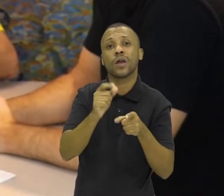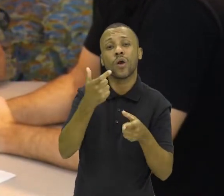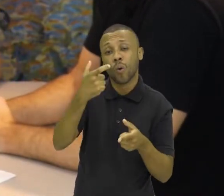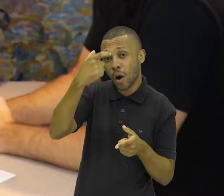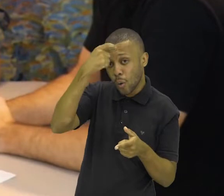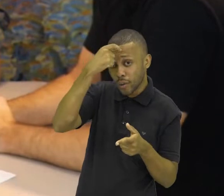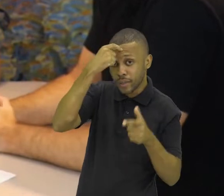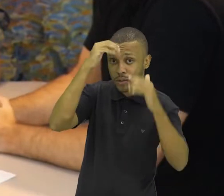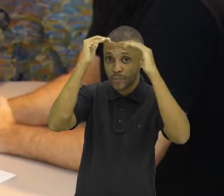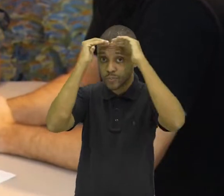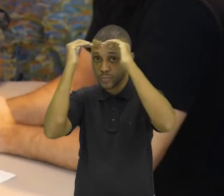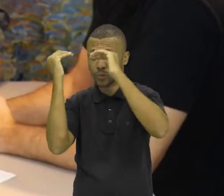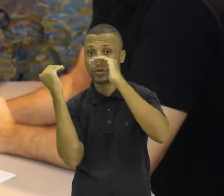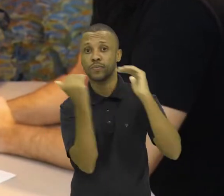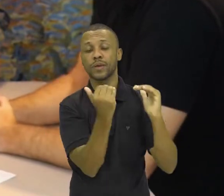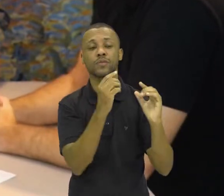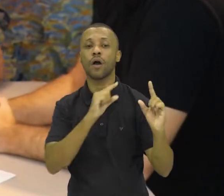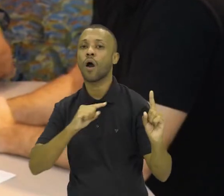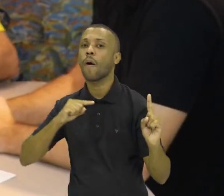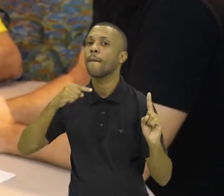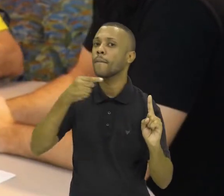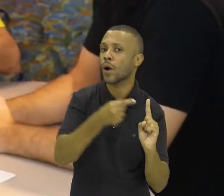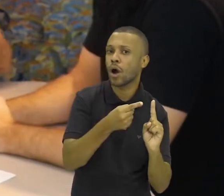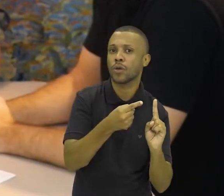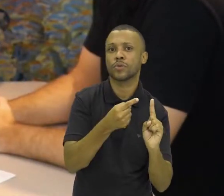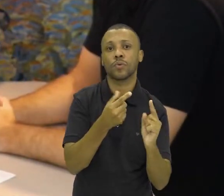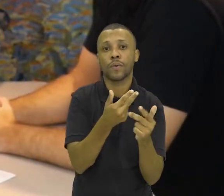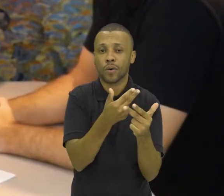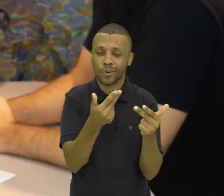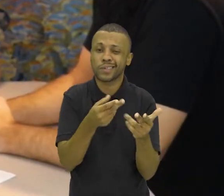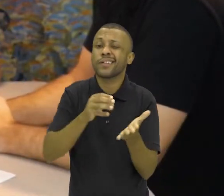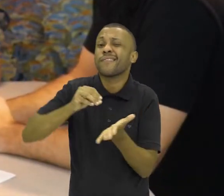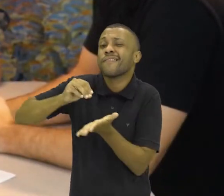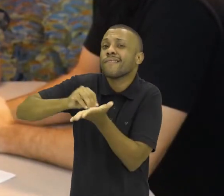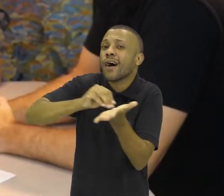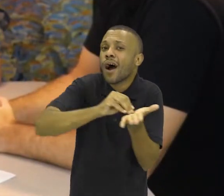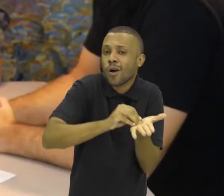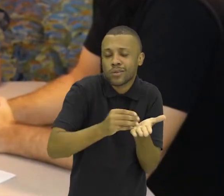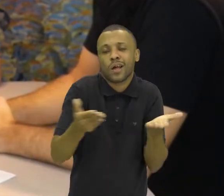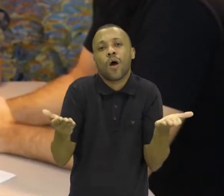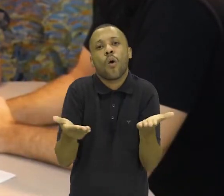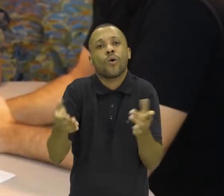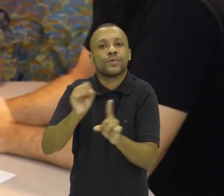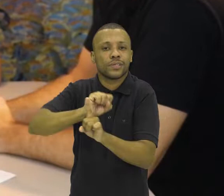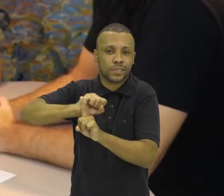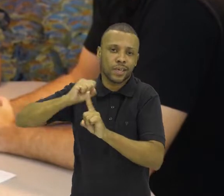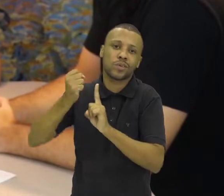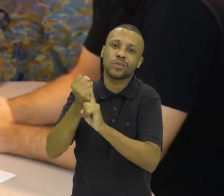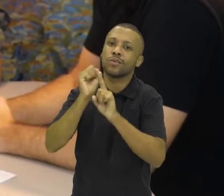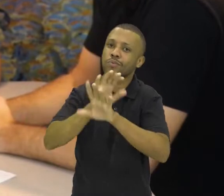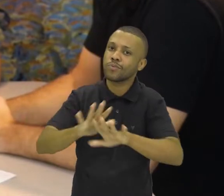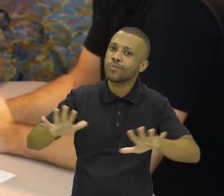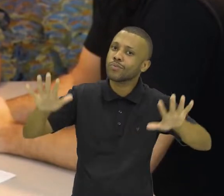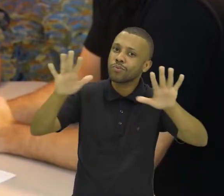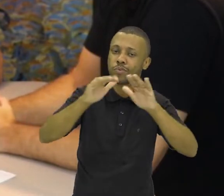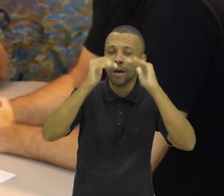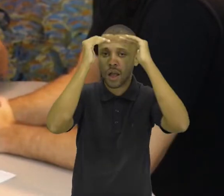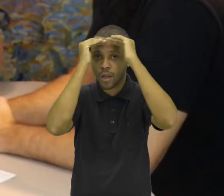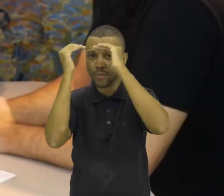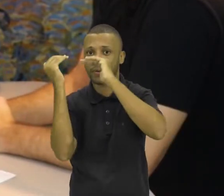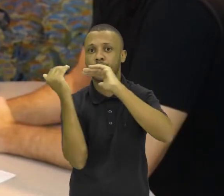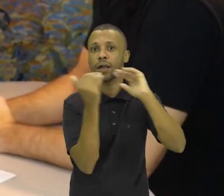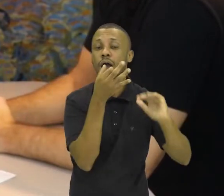de respeito ao outro, coisa que a nossa sociedade é carente. Tá? A nossa sociedade é